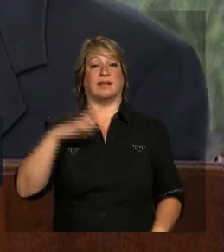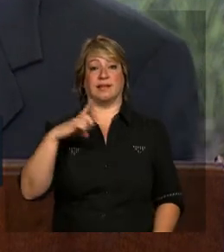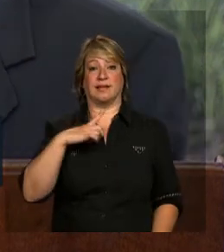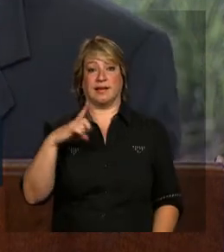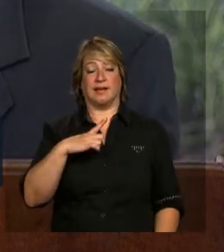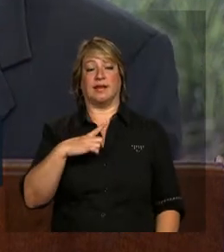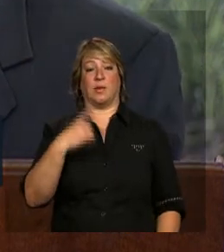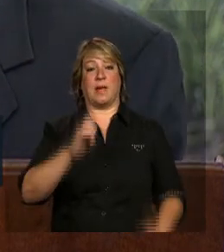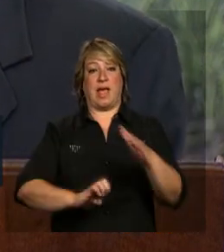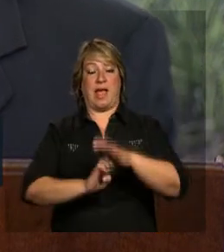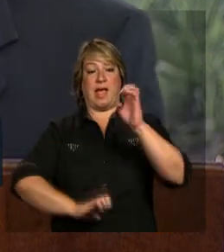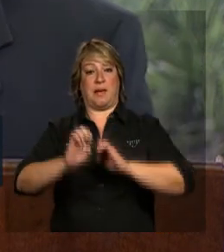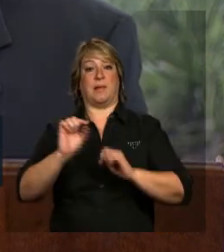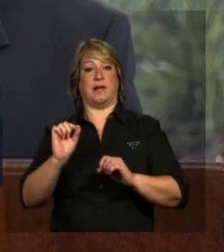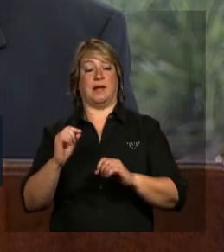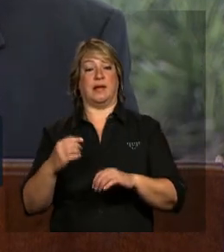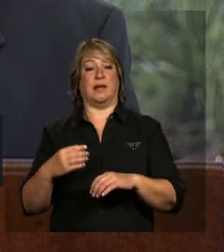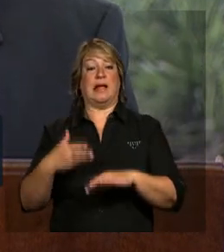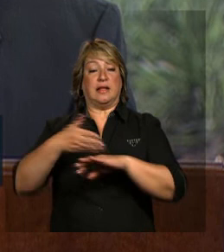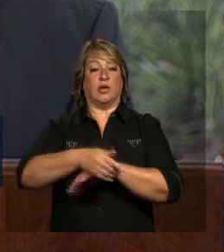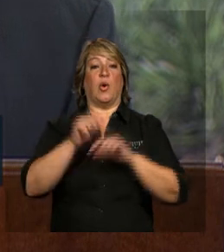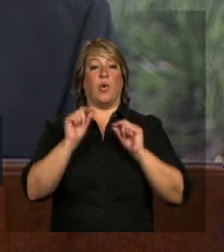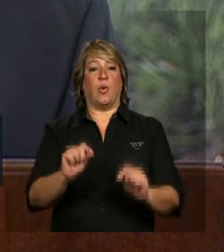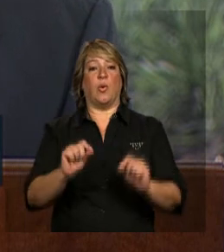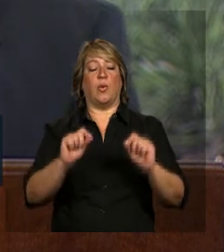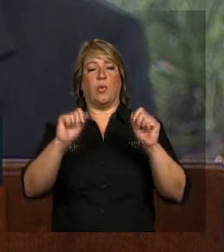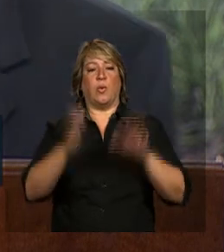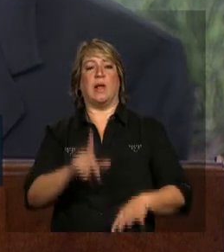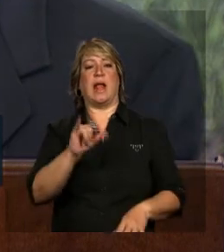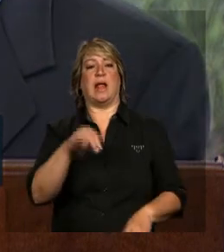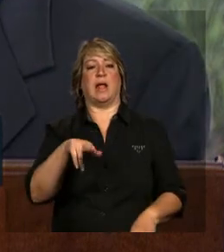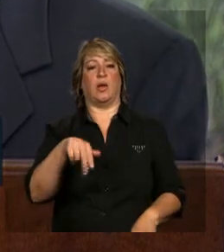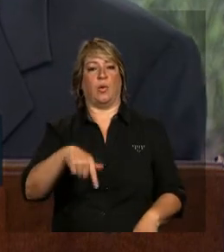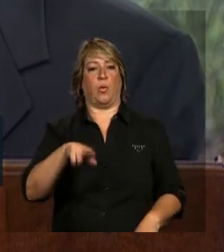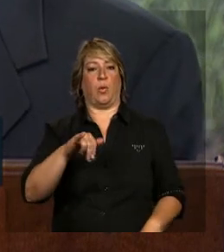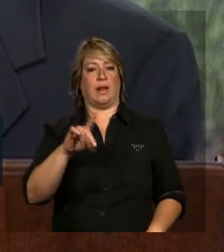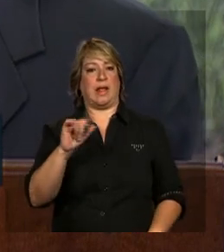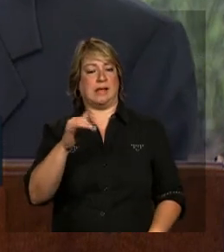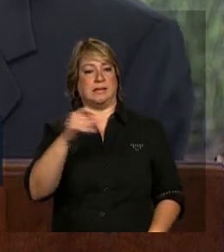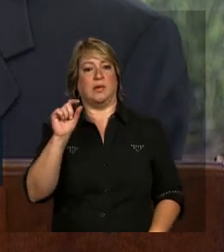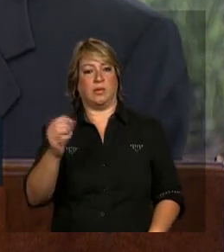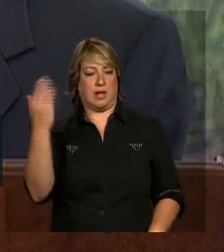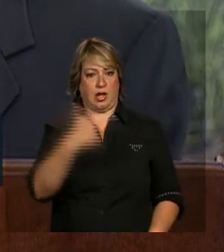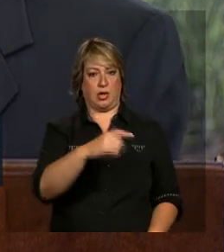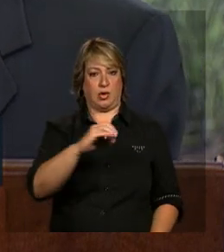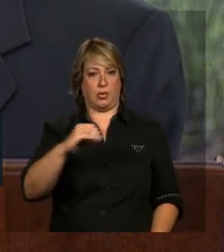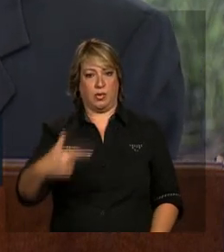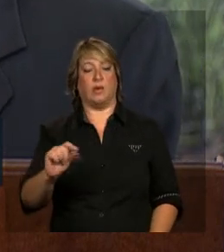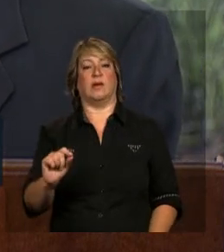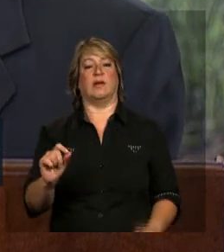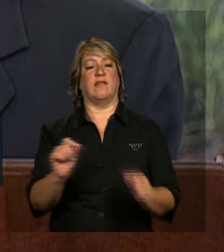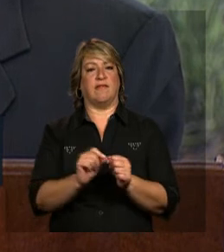foi entrou em liquidação no ano de 2002 e que prestou